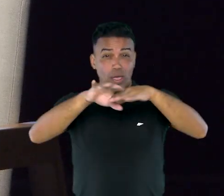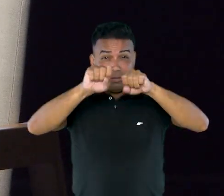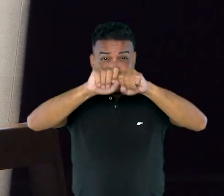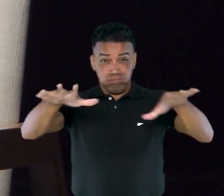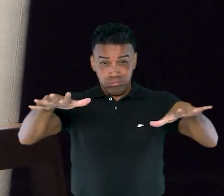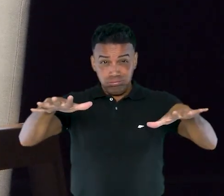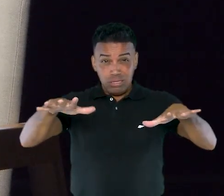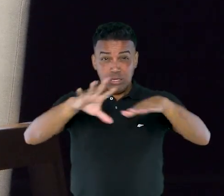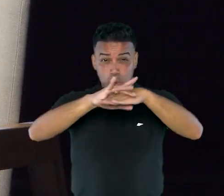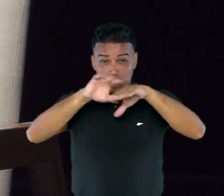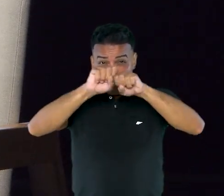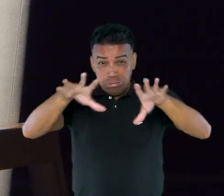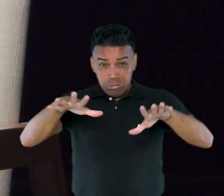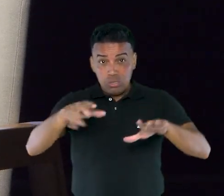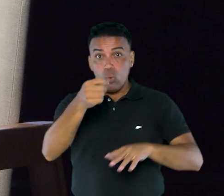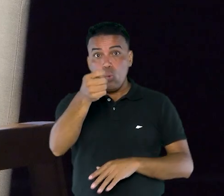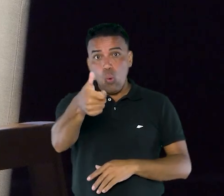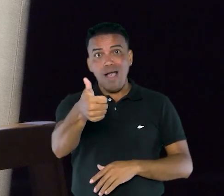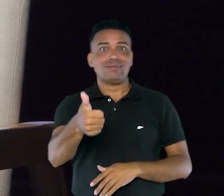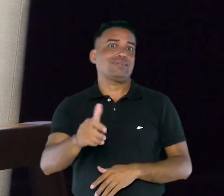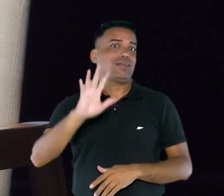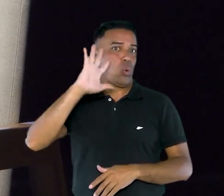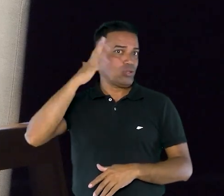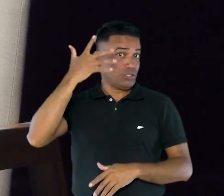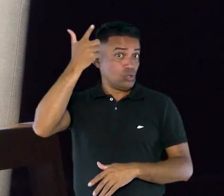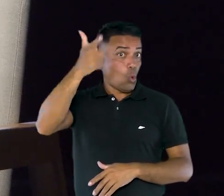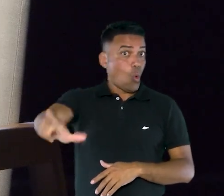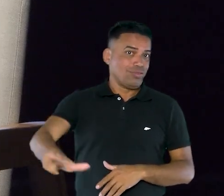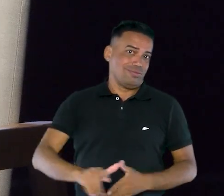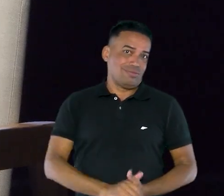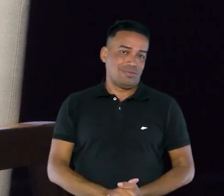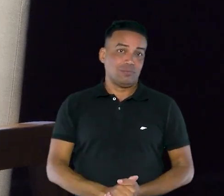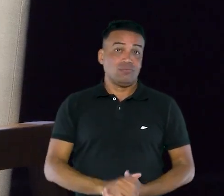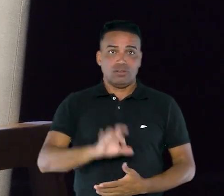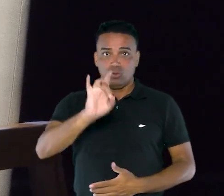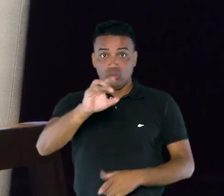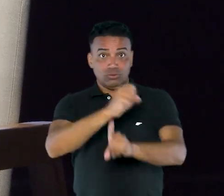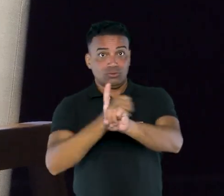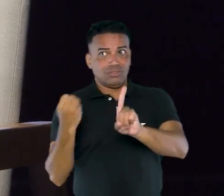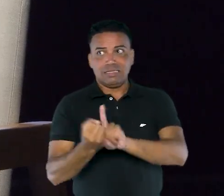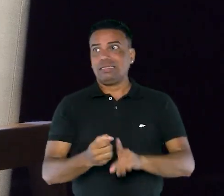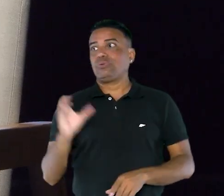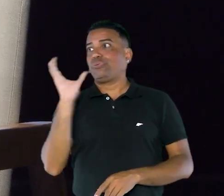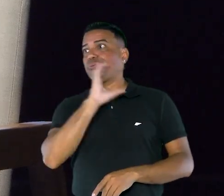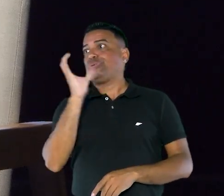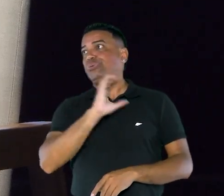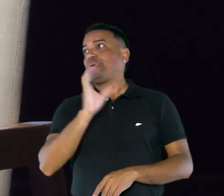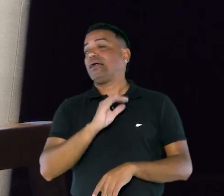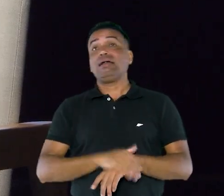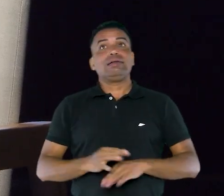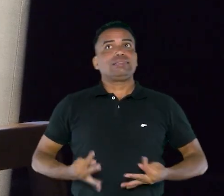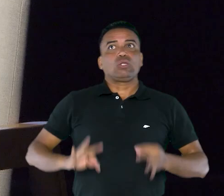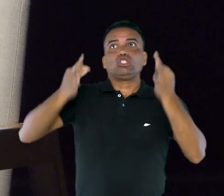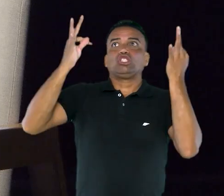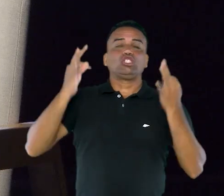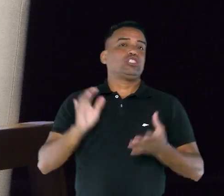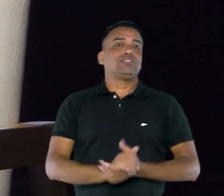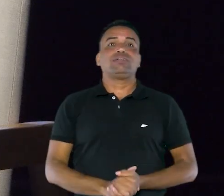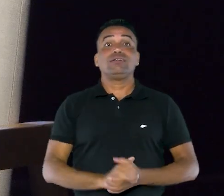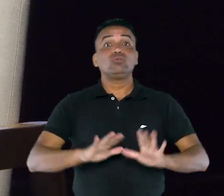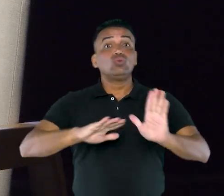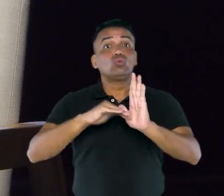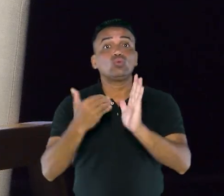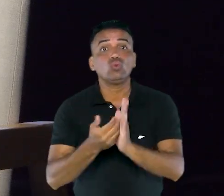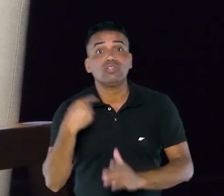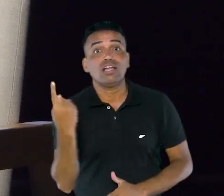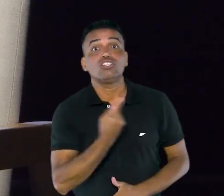pandemia está quase para bater na nossa porta. Então, não é só uma sociedade acelerada, com a tecnologia, é tudo o